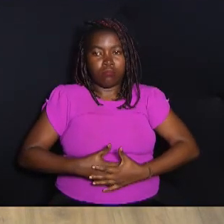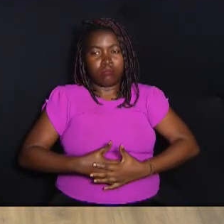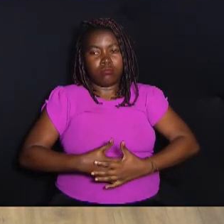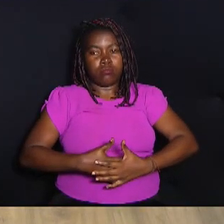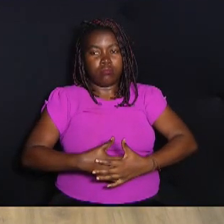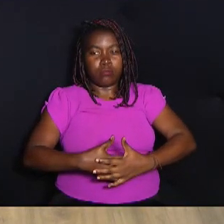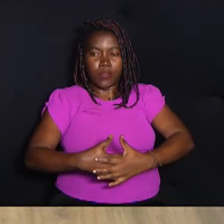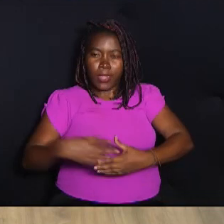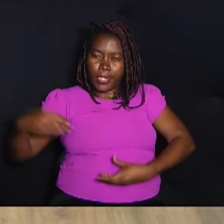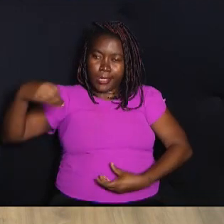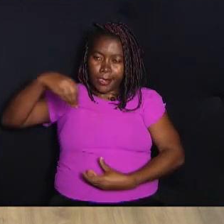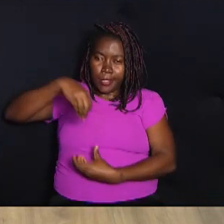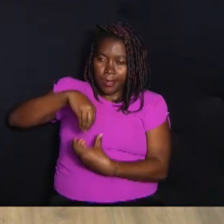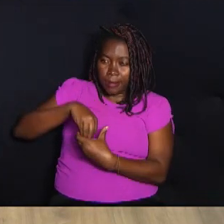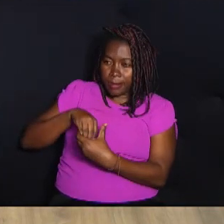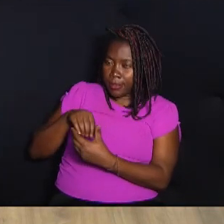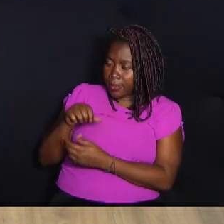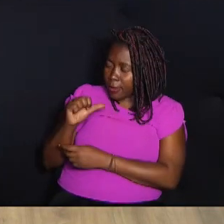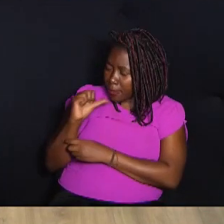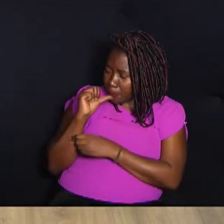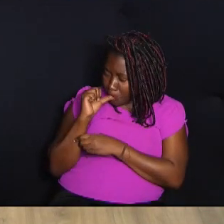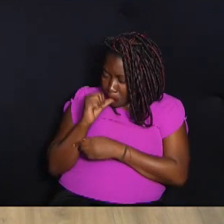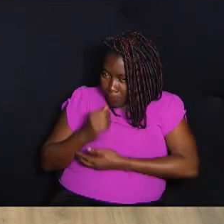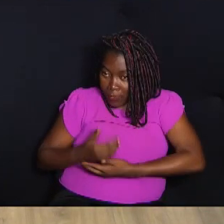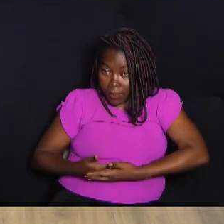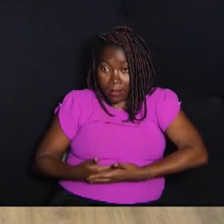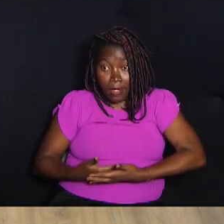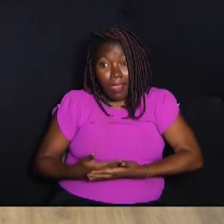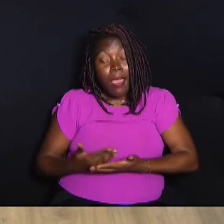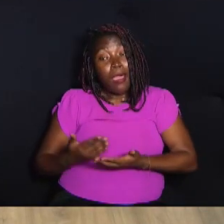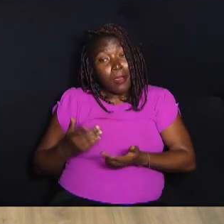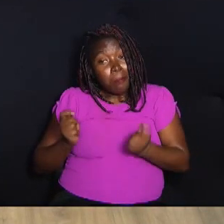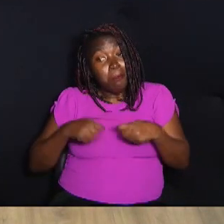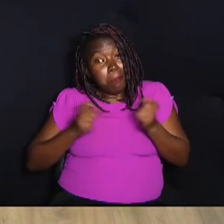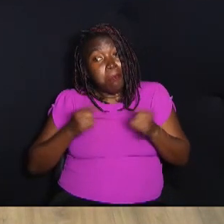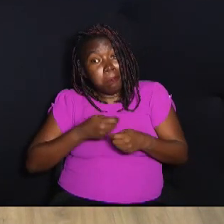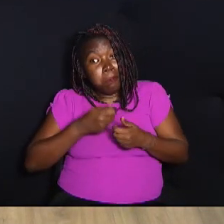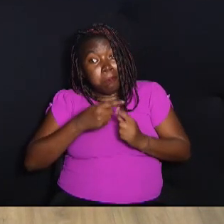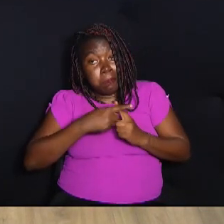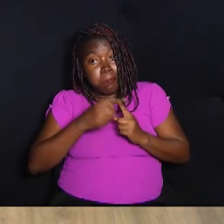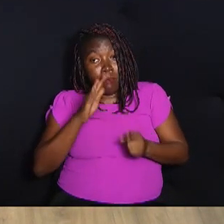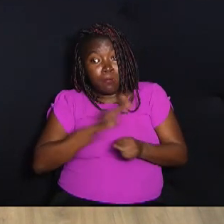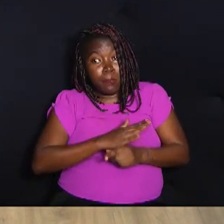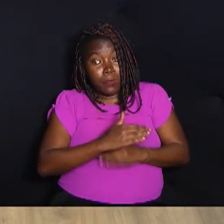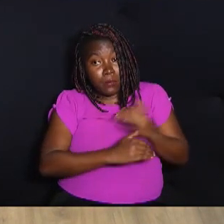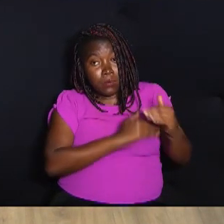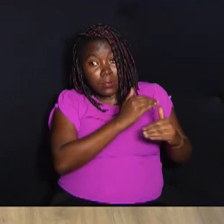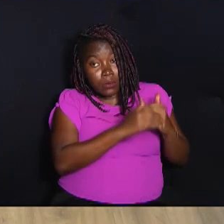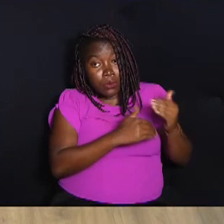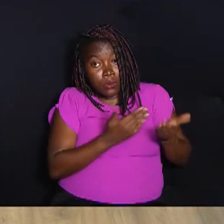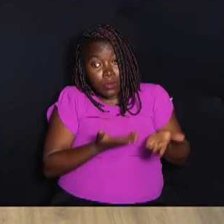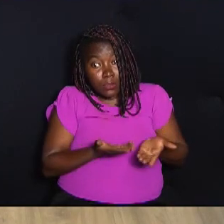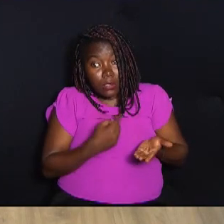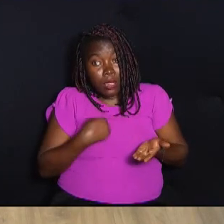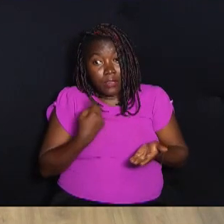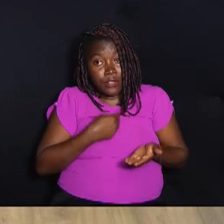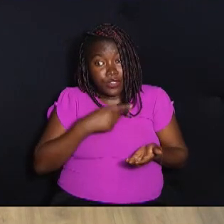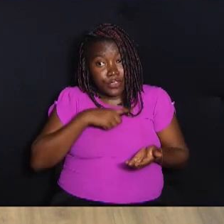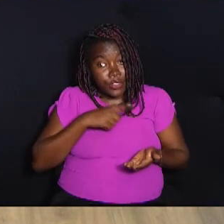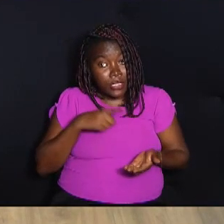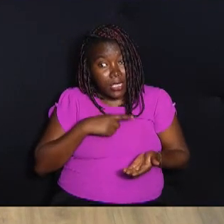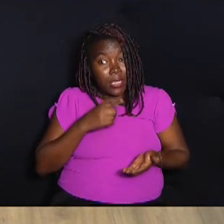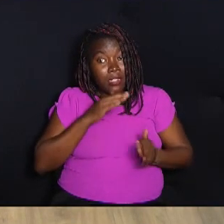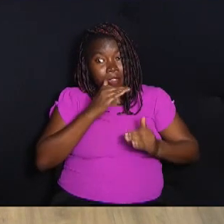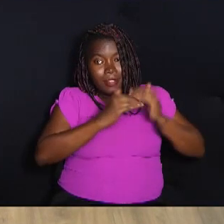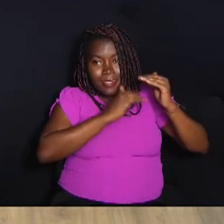uma criança, então ela tendo as boas condições, isso já favorece esse desempenho. Então, a gente tem o